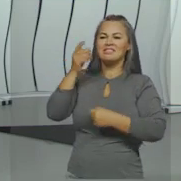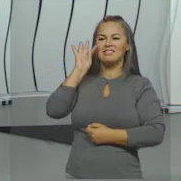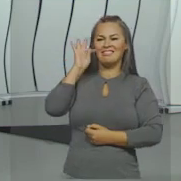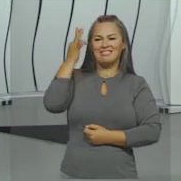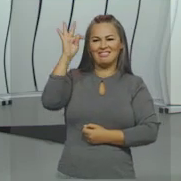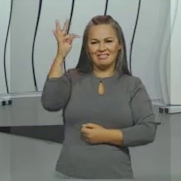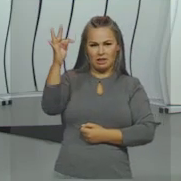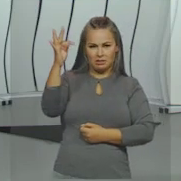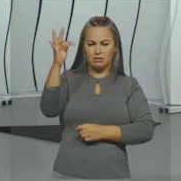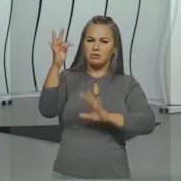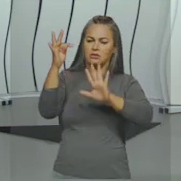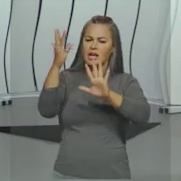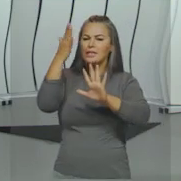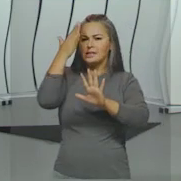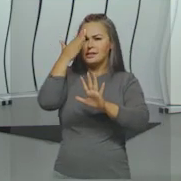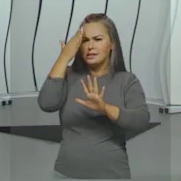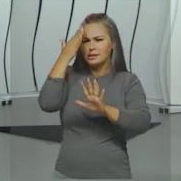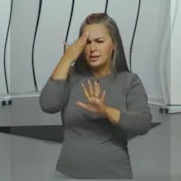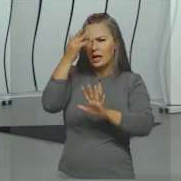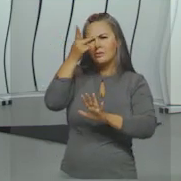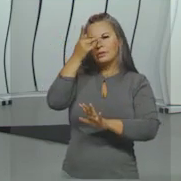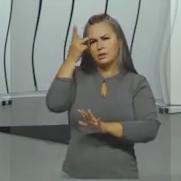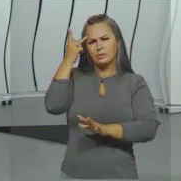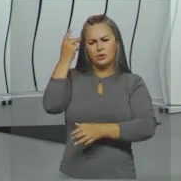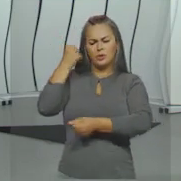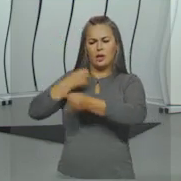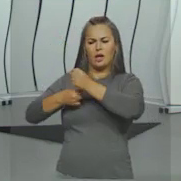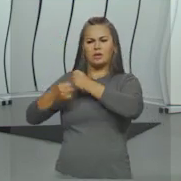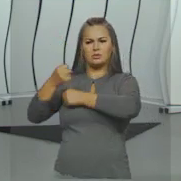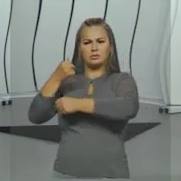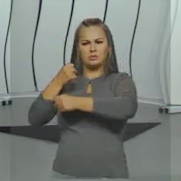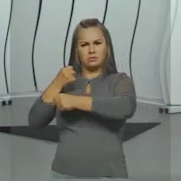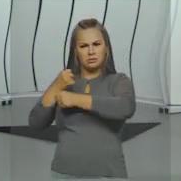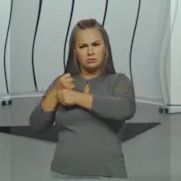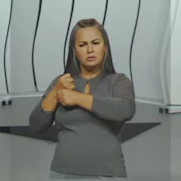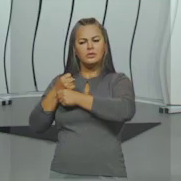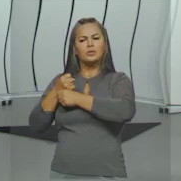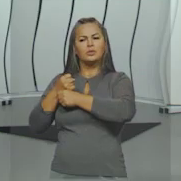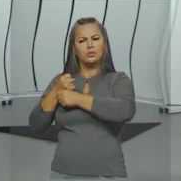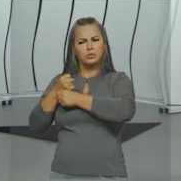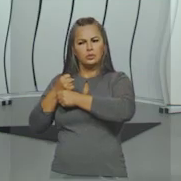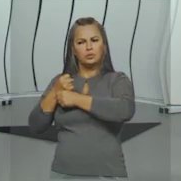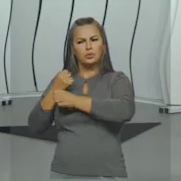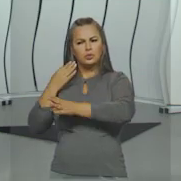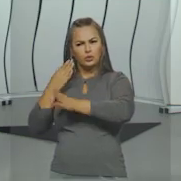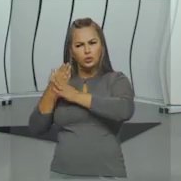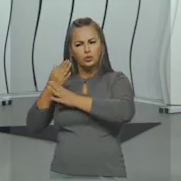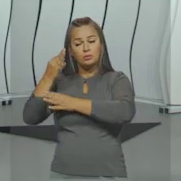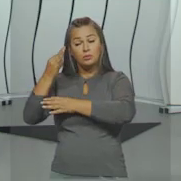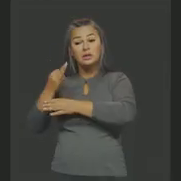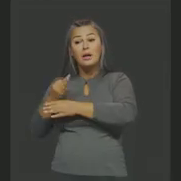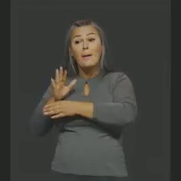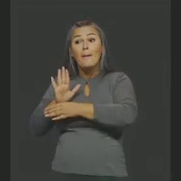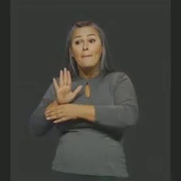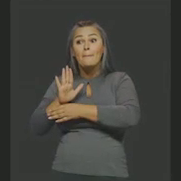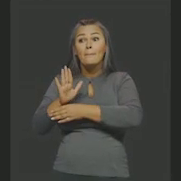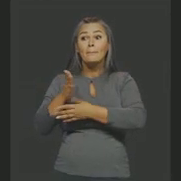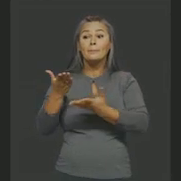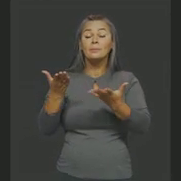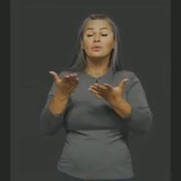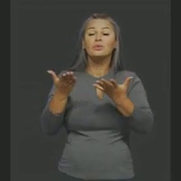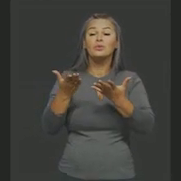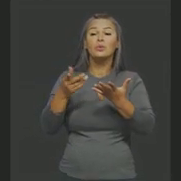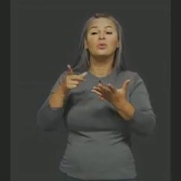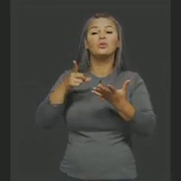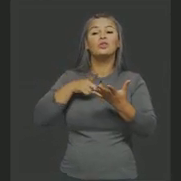sem desprezar a sapiência dos mais velhos, que muitas vezes tem uma noção boa se vai chover, viu? Mas hoje nós usamos aí